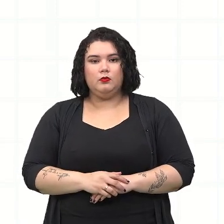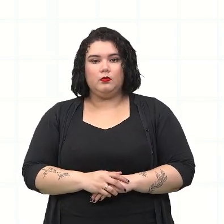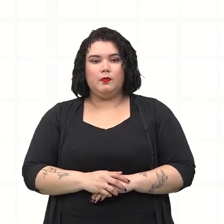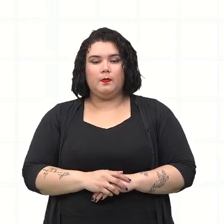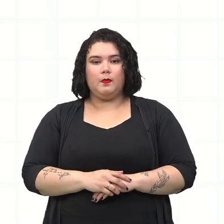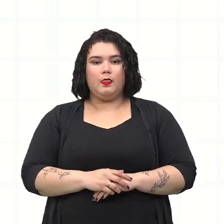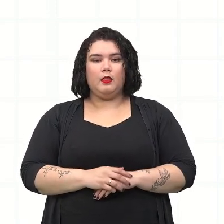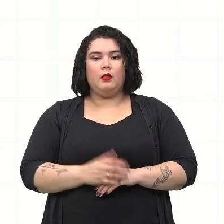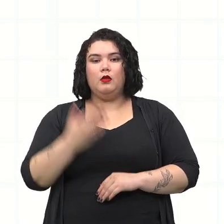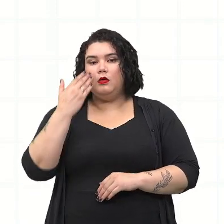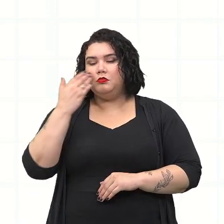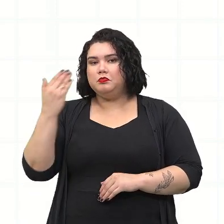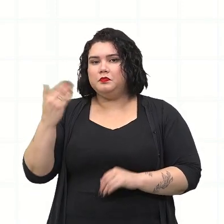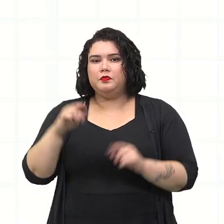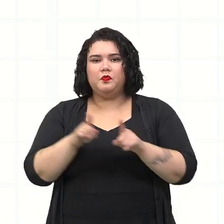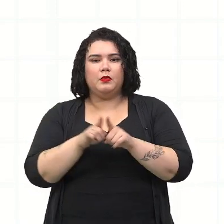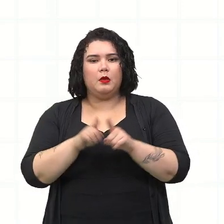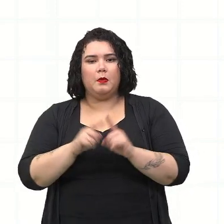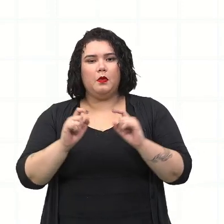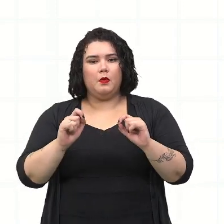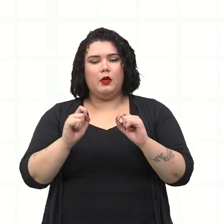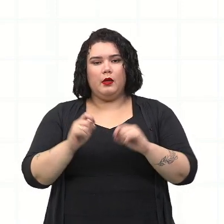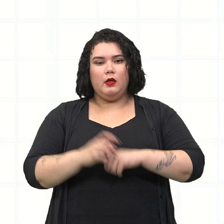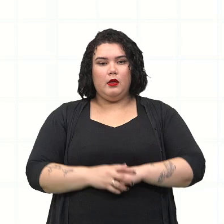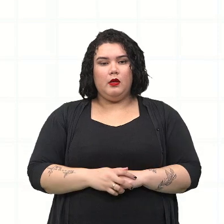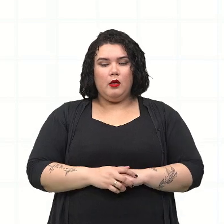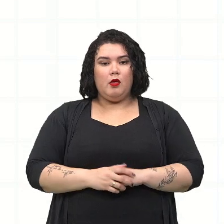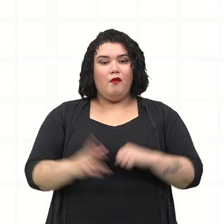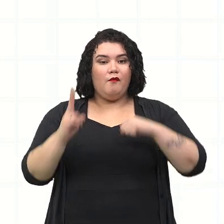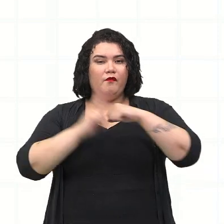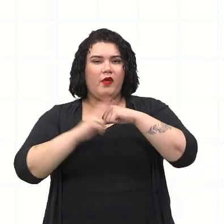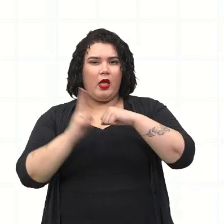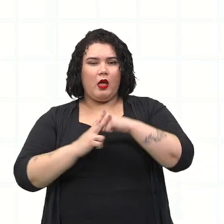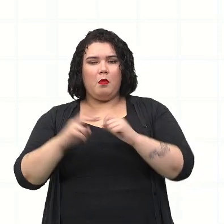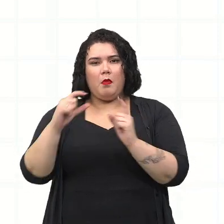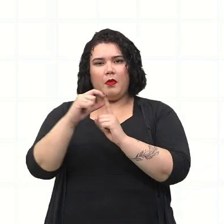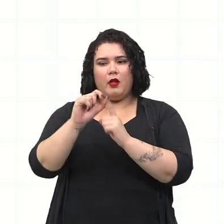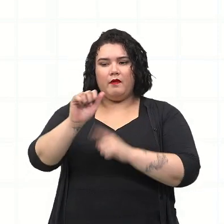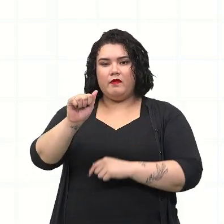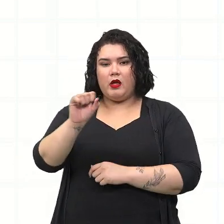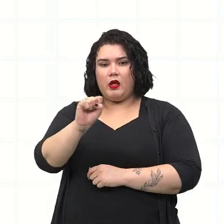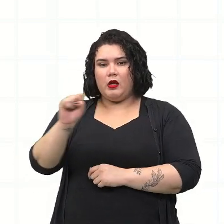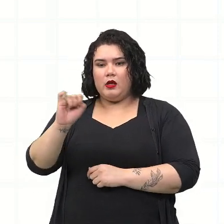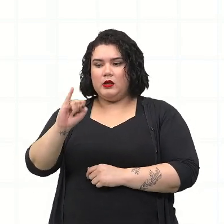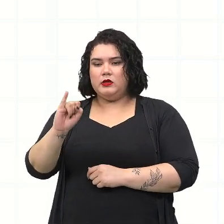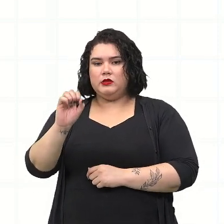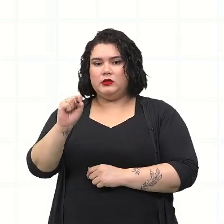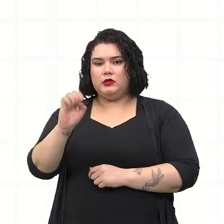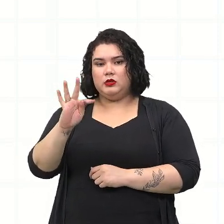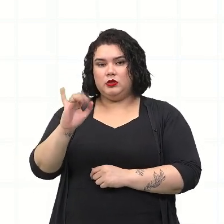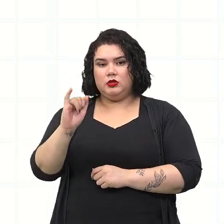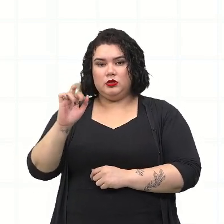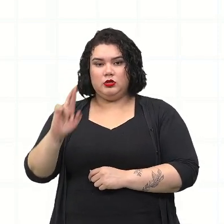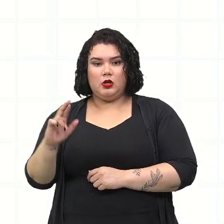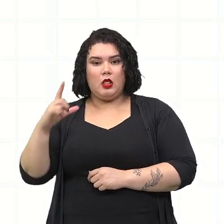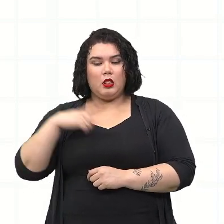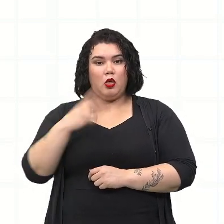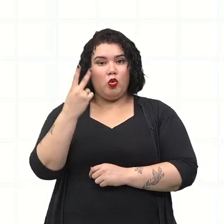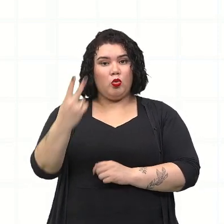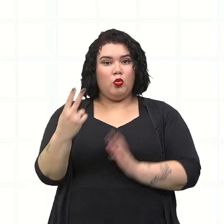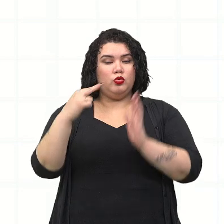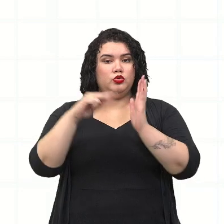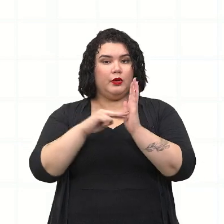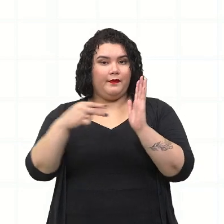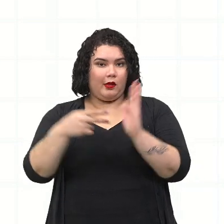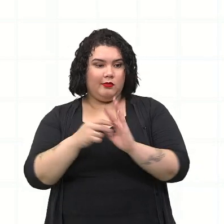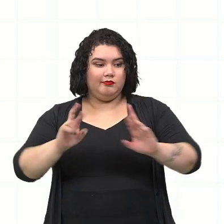Então, algumas inadequações comuns, por exemplo, o verbo assistir. O verbo assistir possui dois significados e eles são